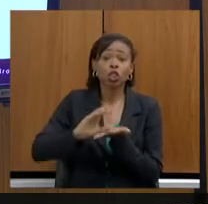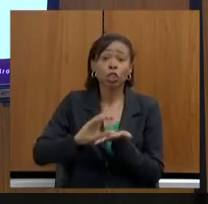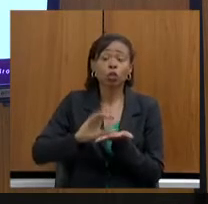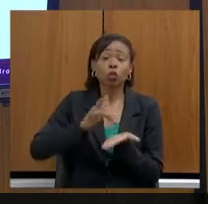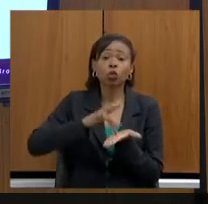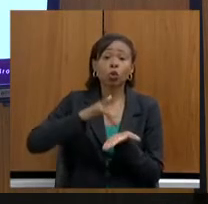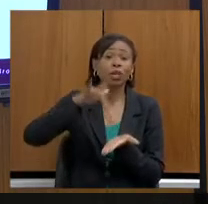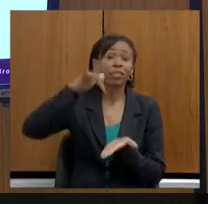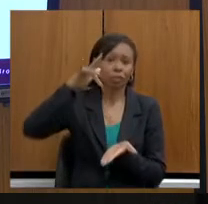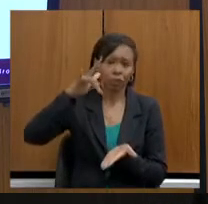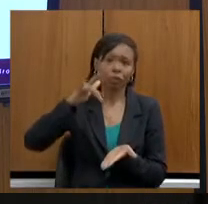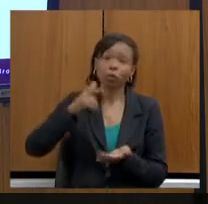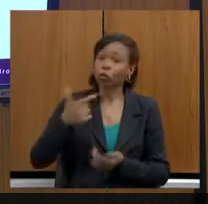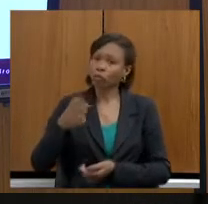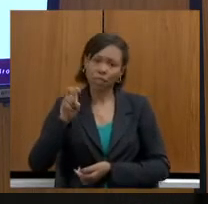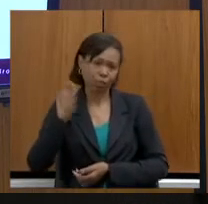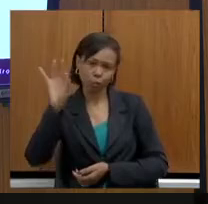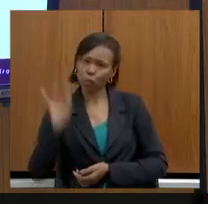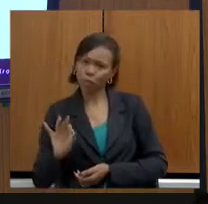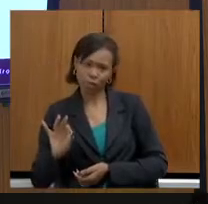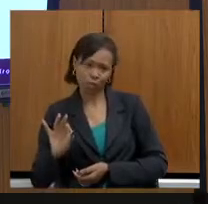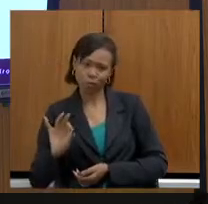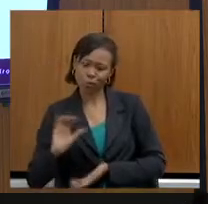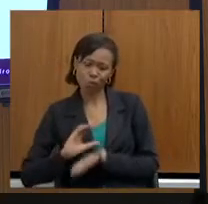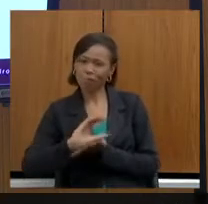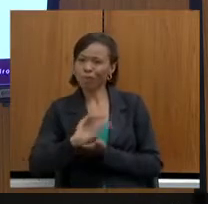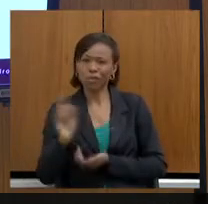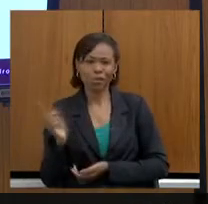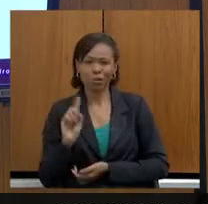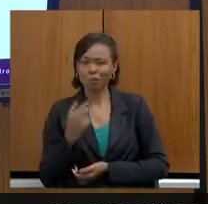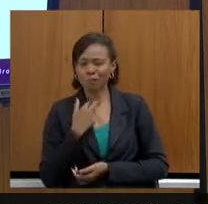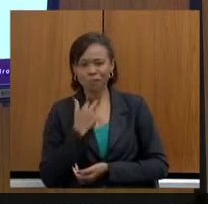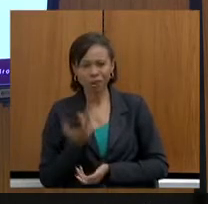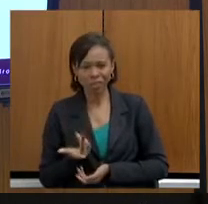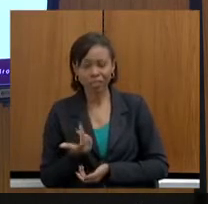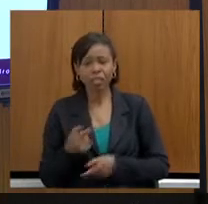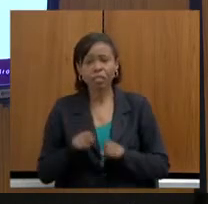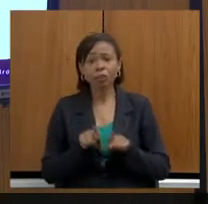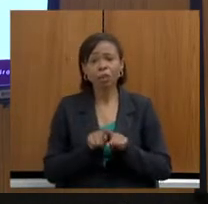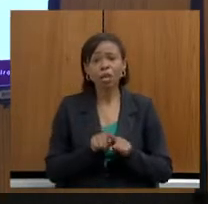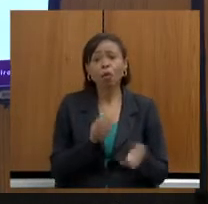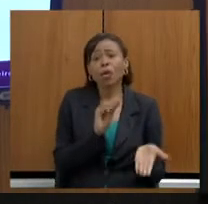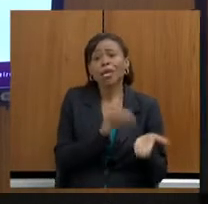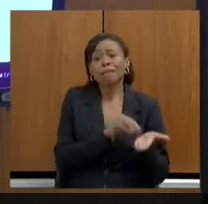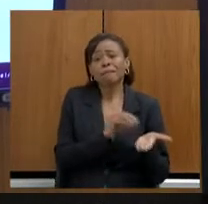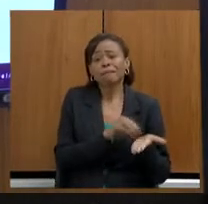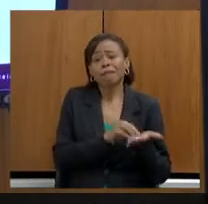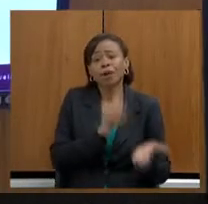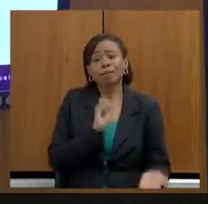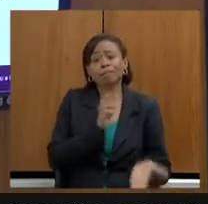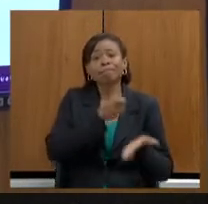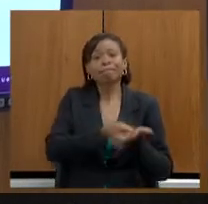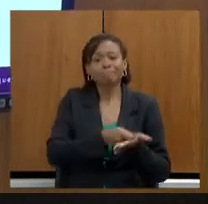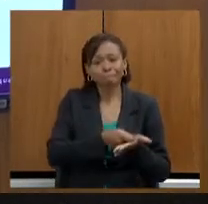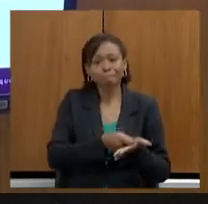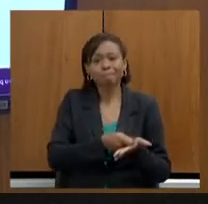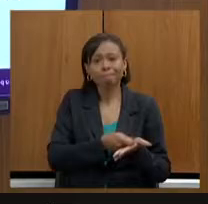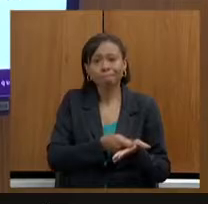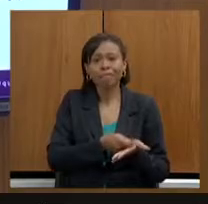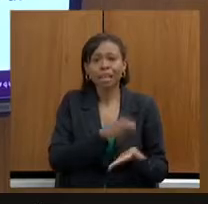do Tesouro e não com os 25 porcento da educação e coloca restos a pagar né de